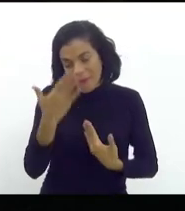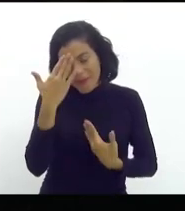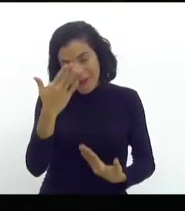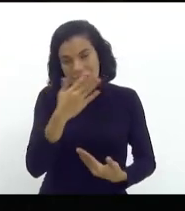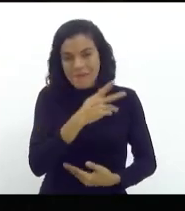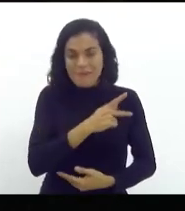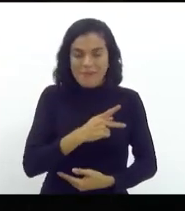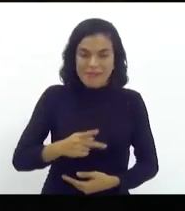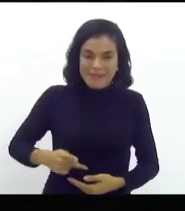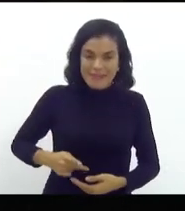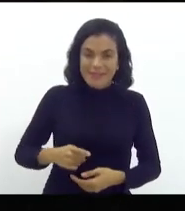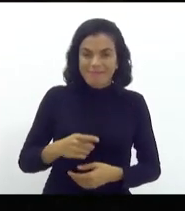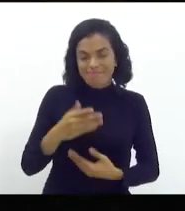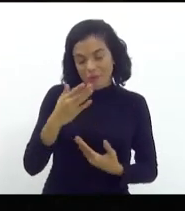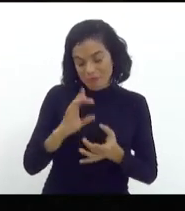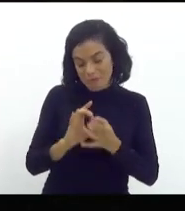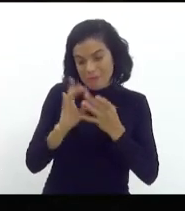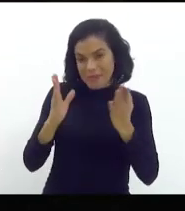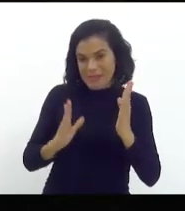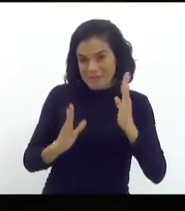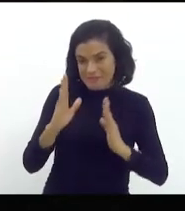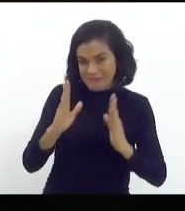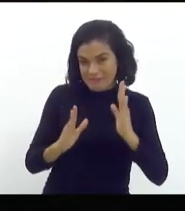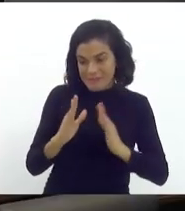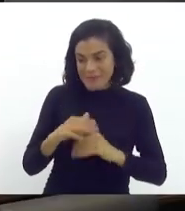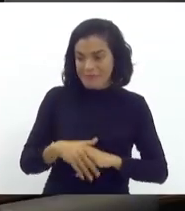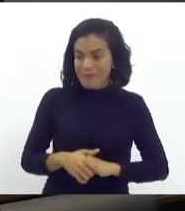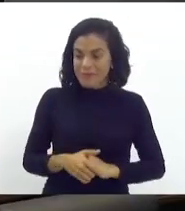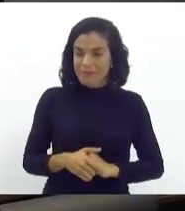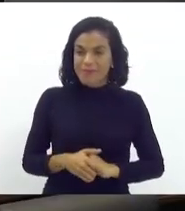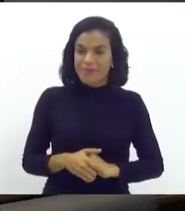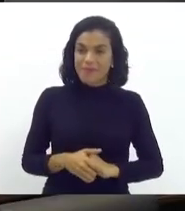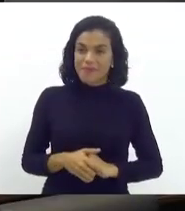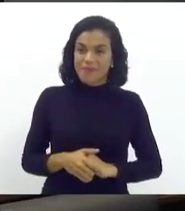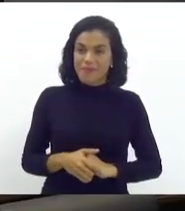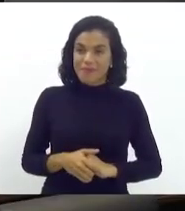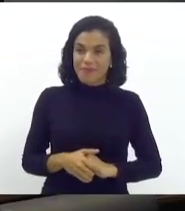Deputado Val por permitir esse tempo de fala que na Tribuna